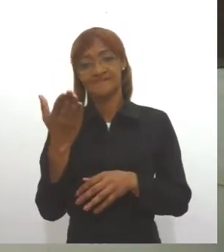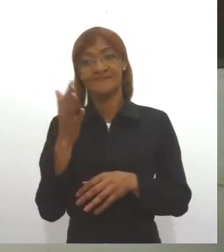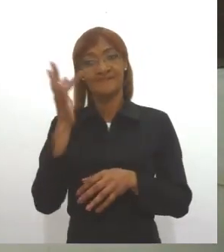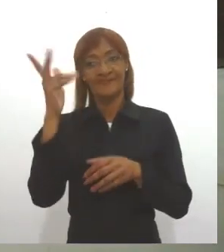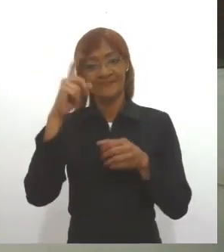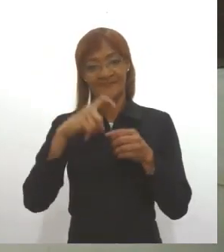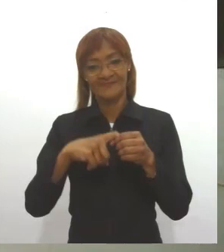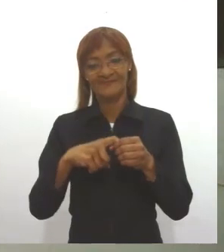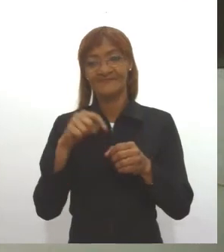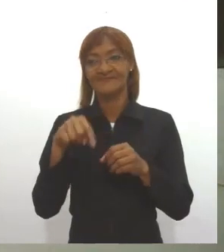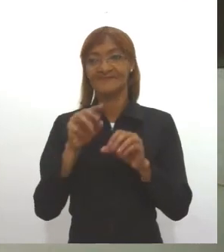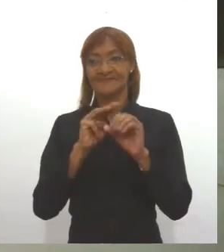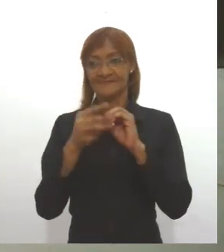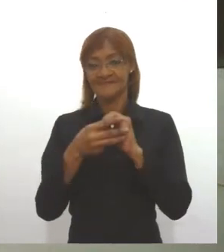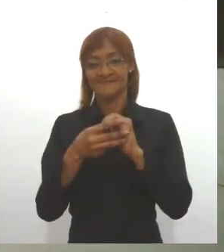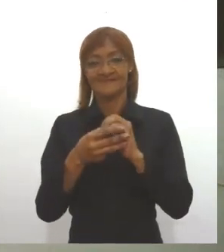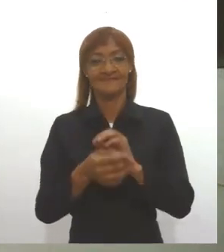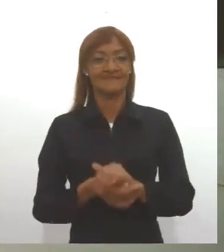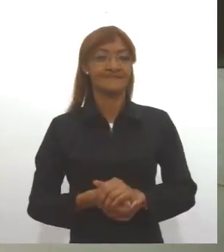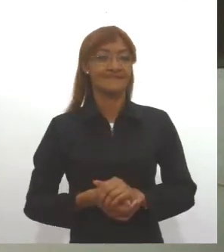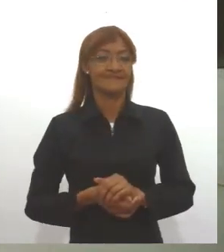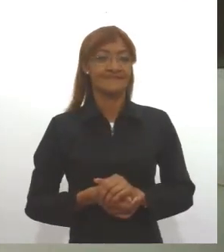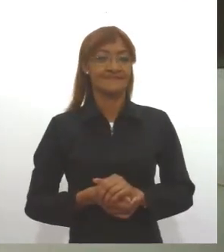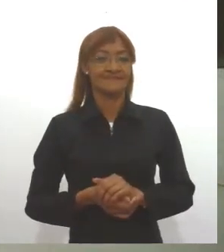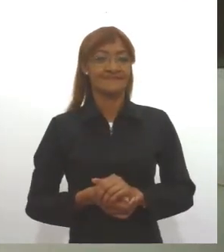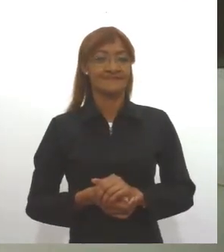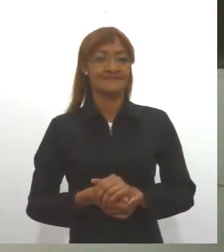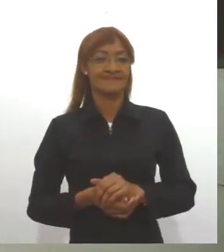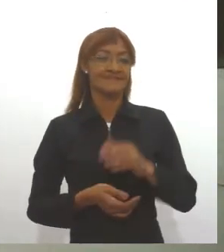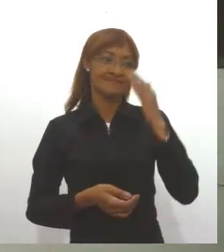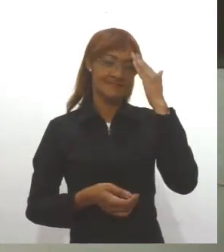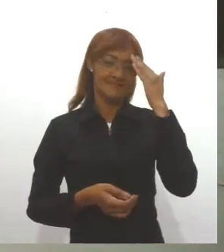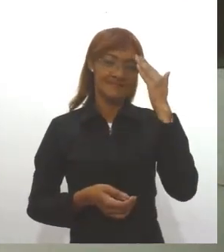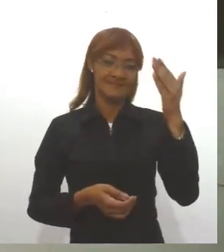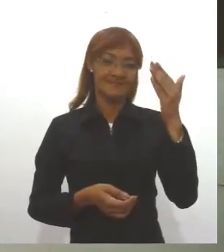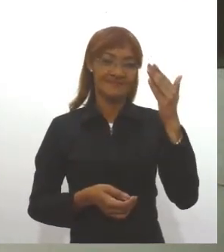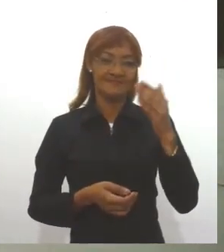encontro aqui no Jornal da Alesi. Agradeço em nome do CVV pelo espaço. Bom dia.